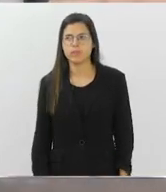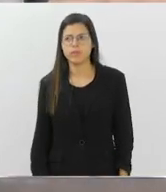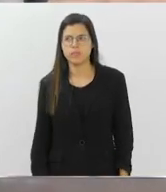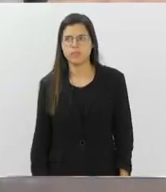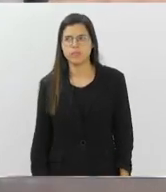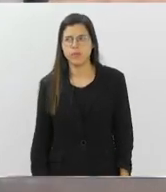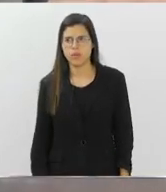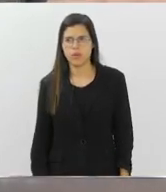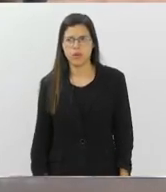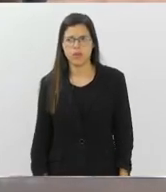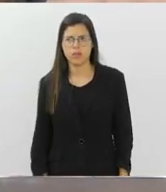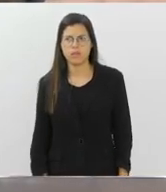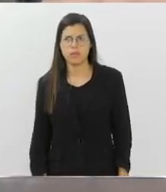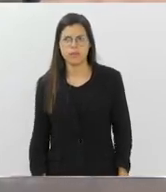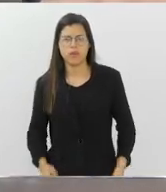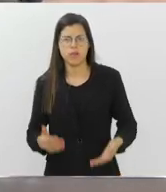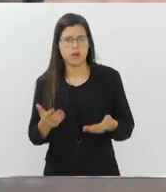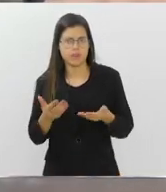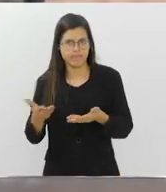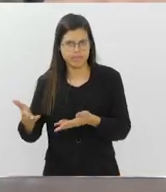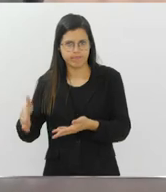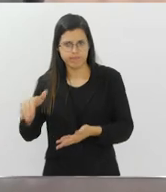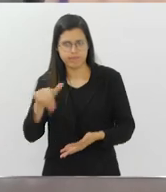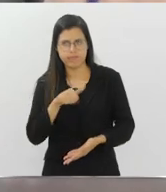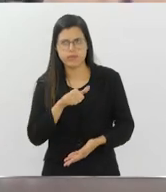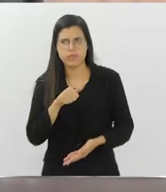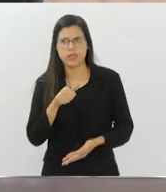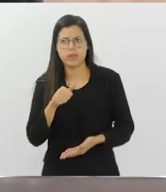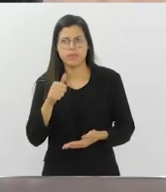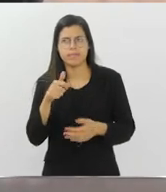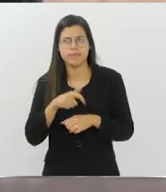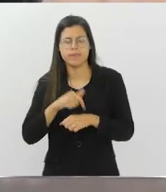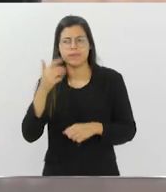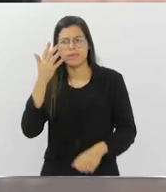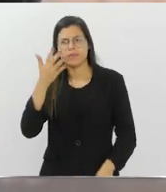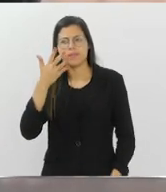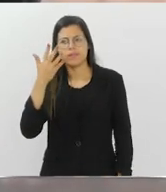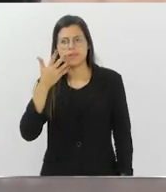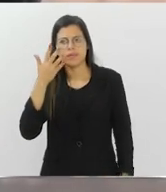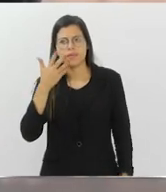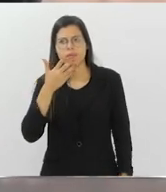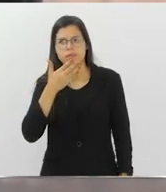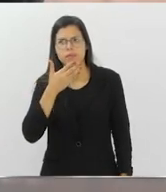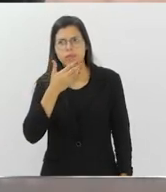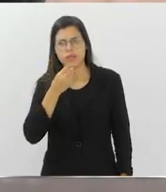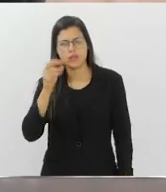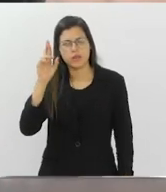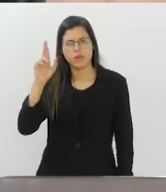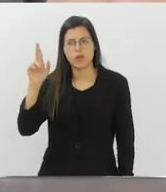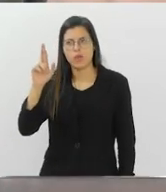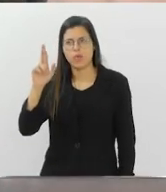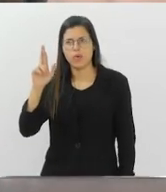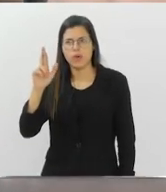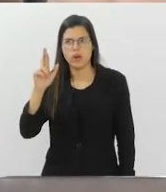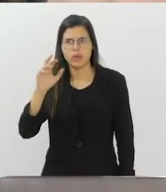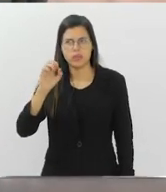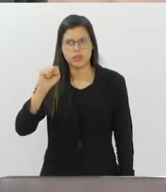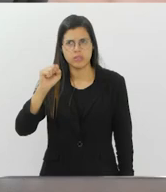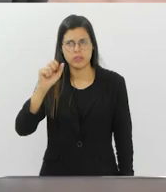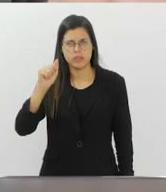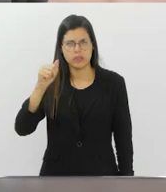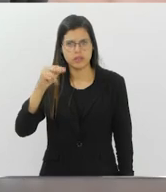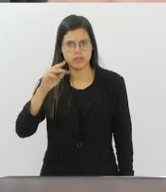Em seguida, nós gostaríamos de chamar e conceder a palavra à senhora Adriana Santiago, da Associação